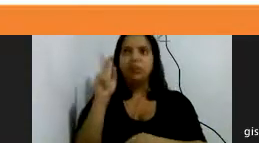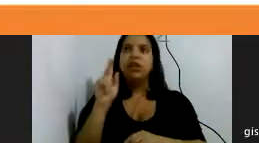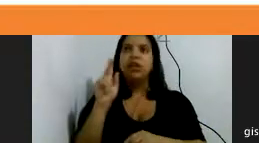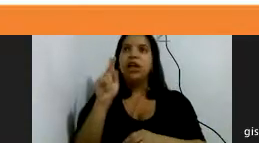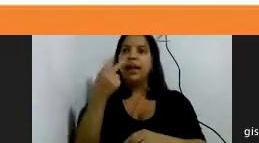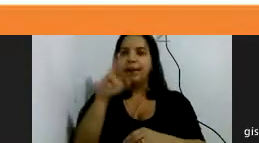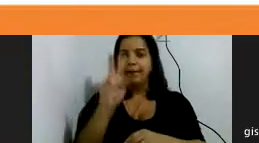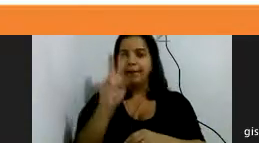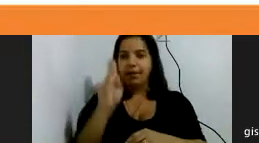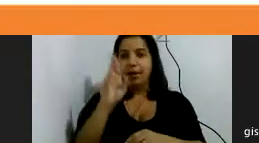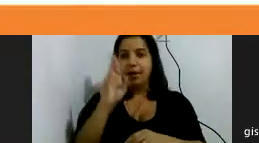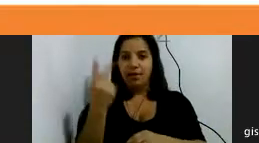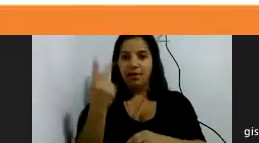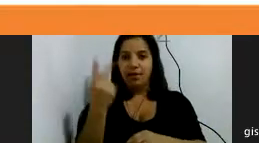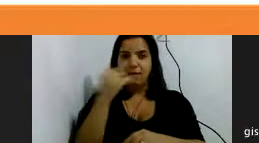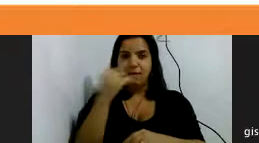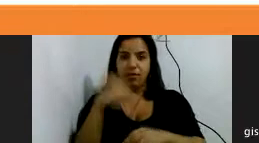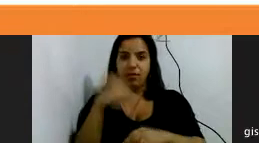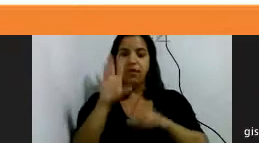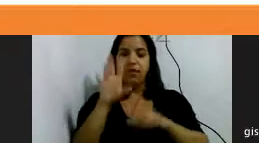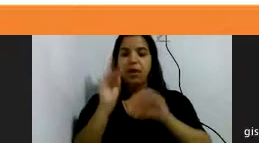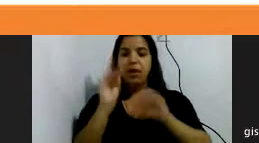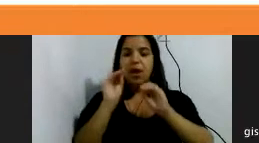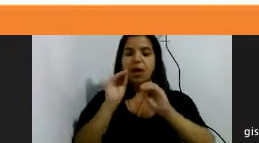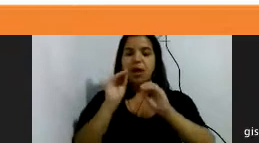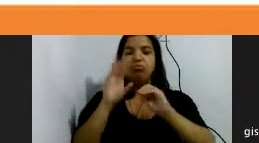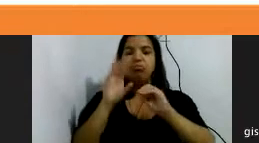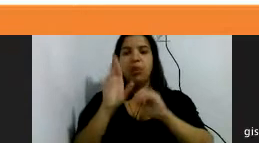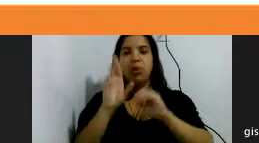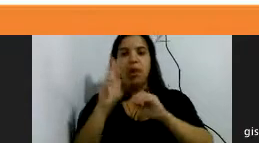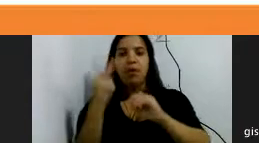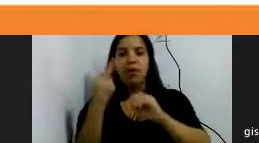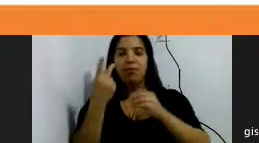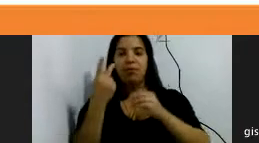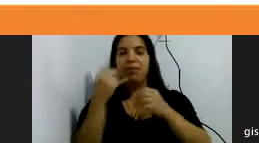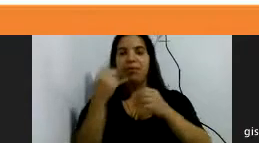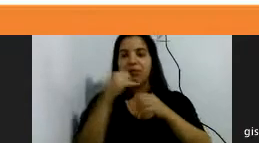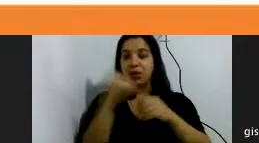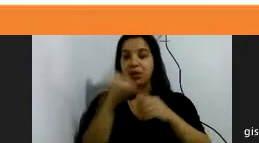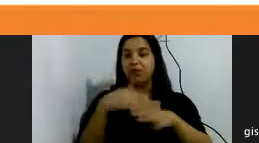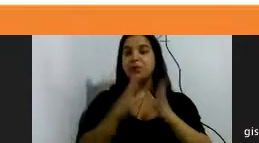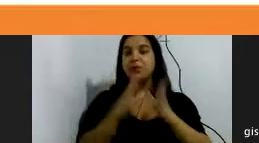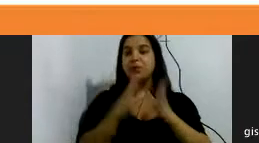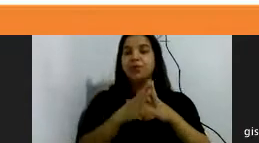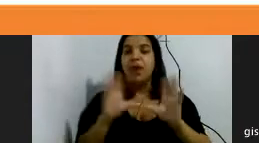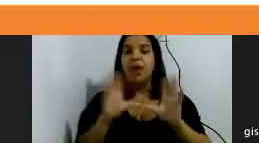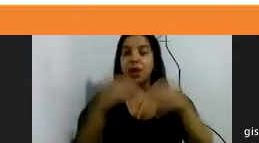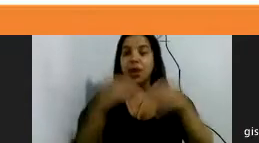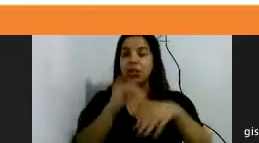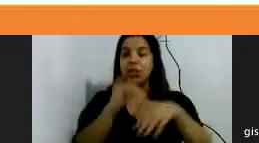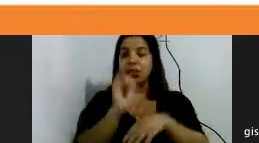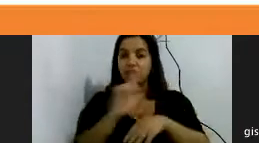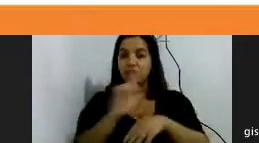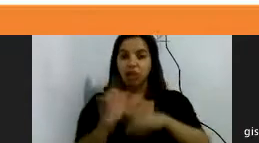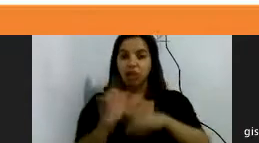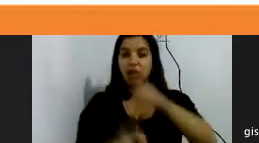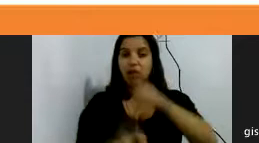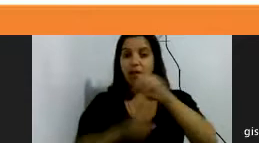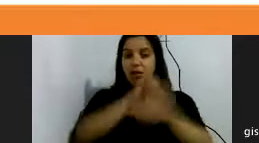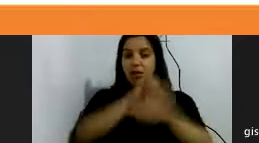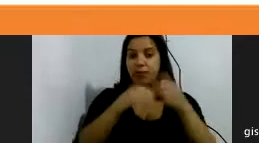hemocomponente RH positivo. Então, os anticorpos anti-RH, eles são da classe do IgG e eles se